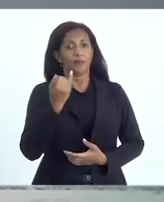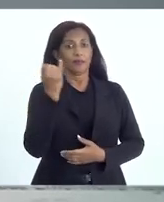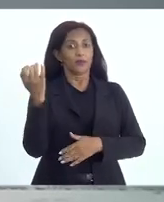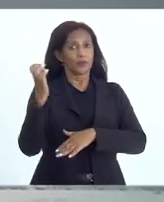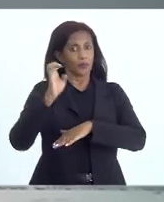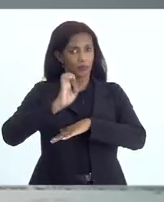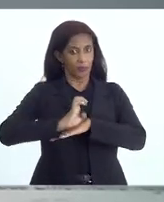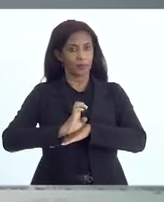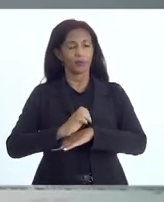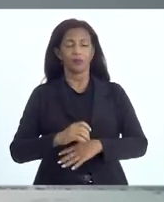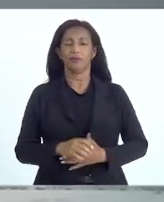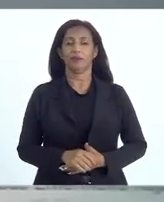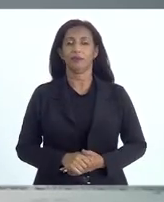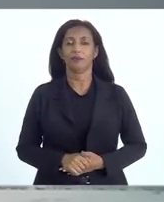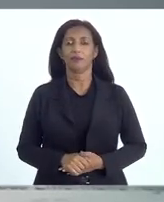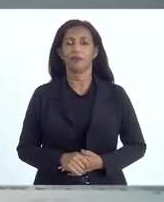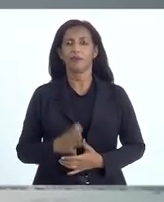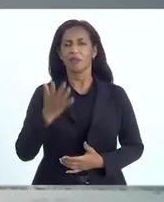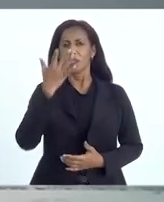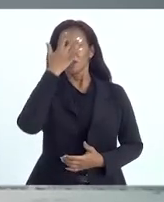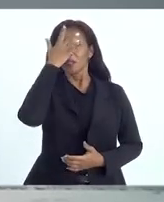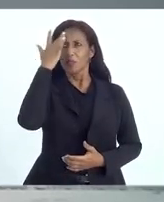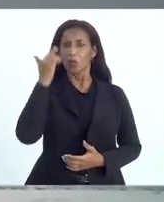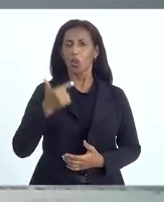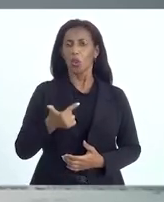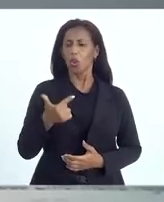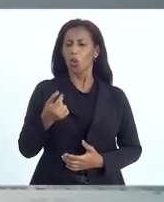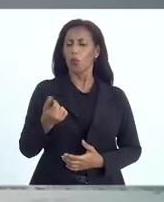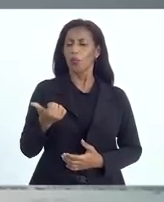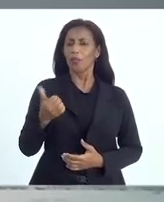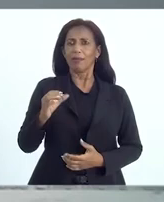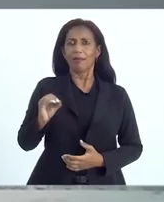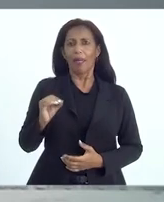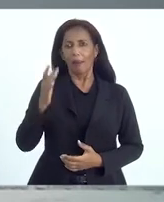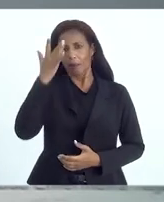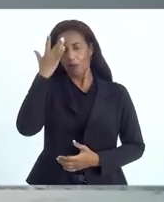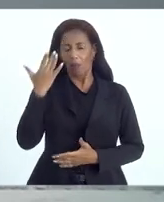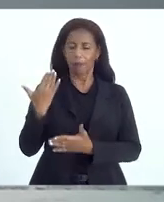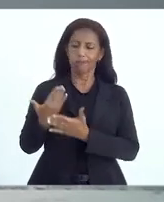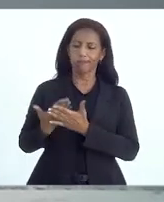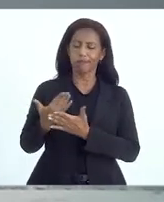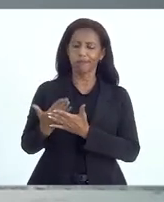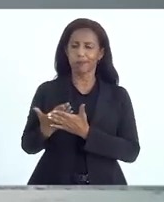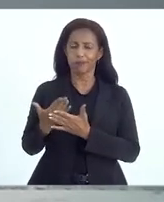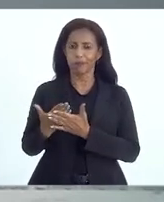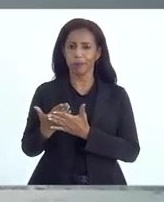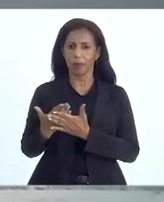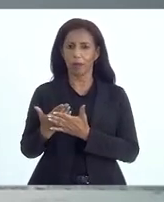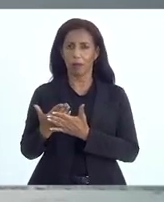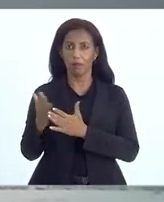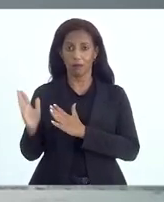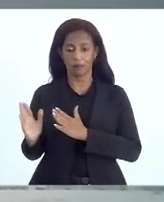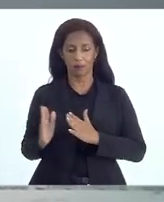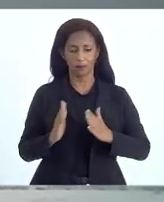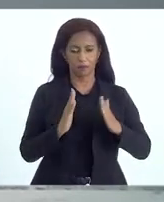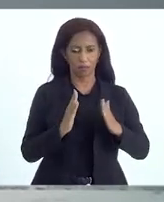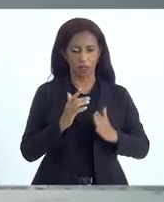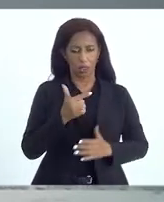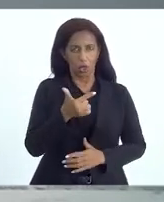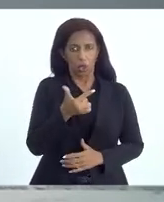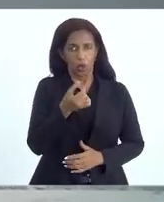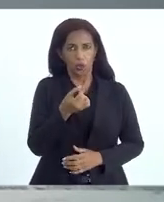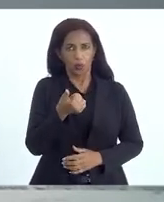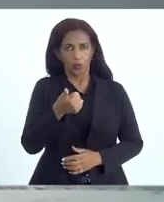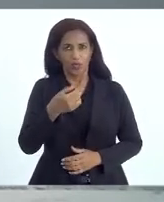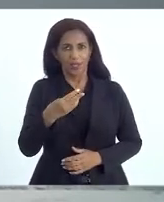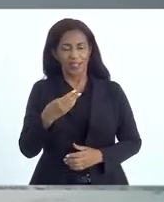para o nosso país e as pessoas desde 2010 se prepararam quando forem 2013 que abriu